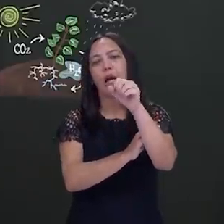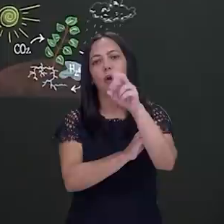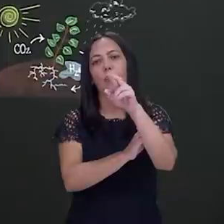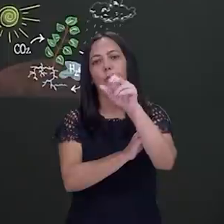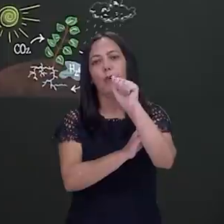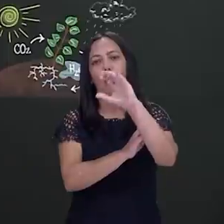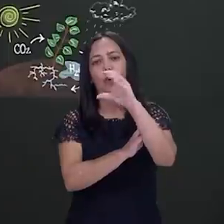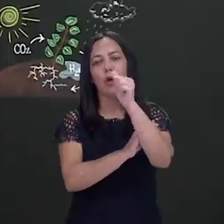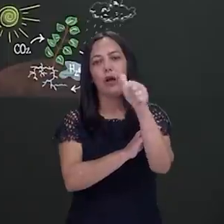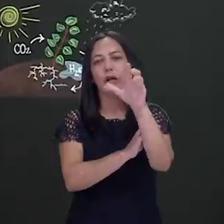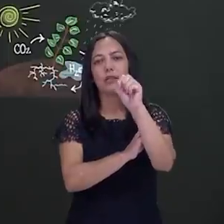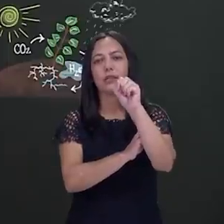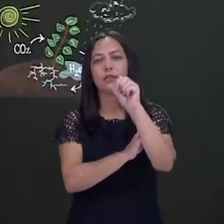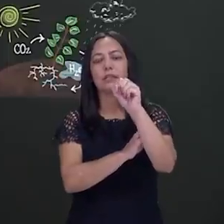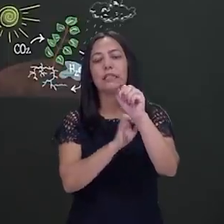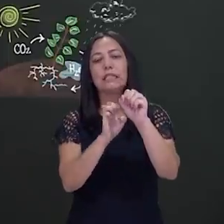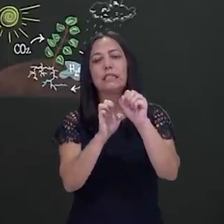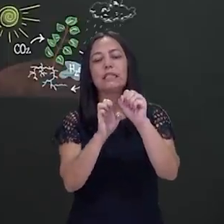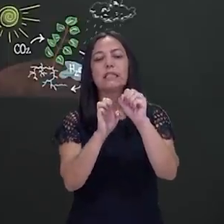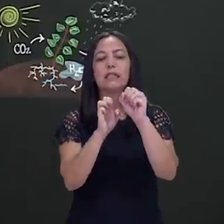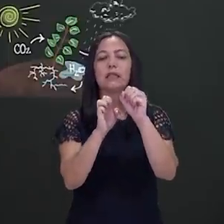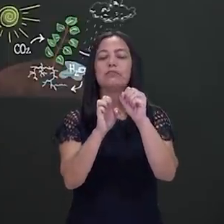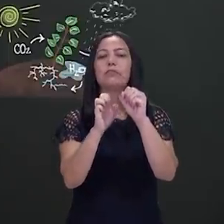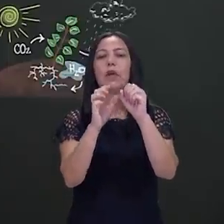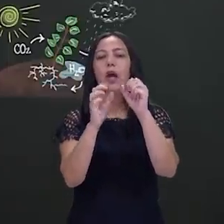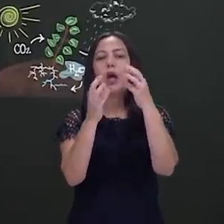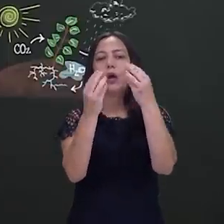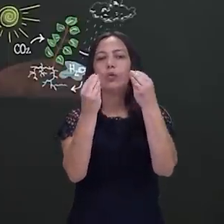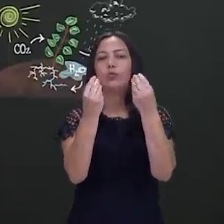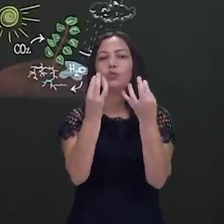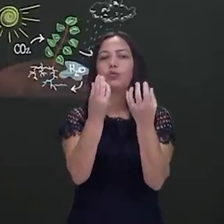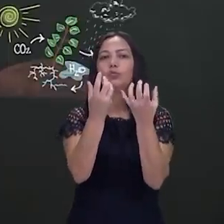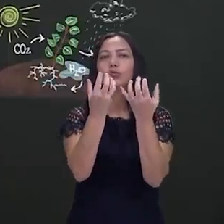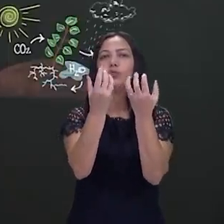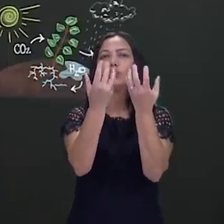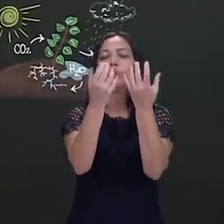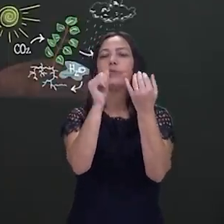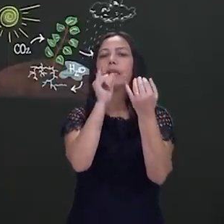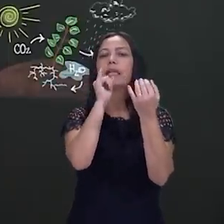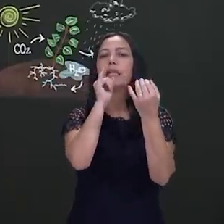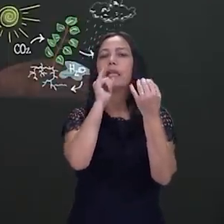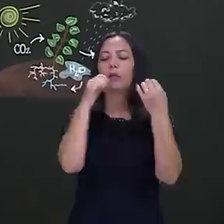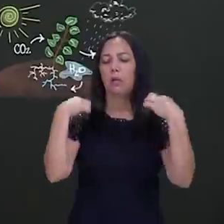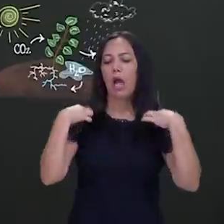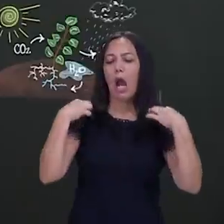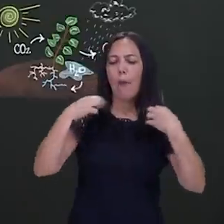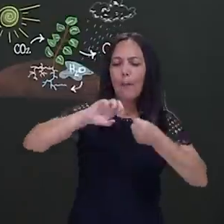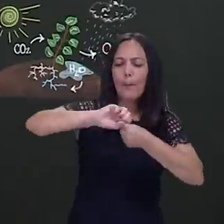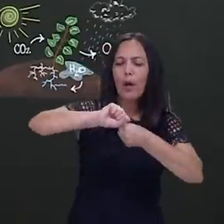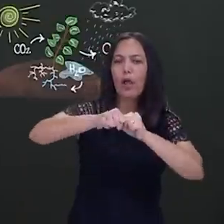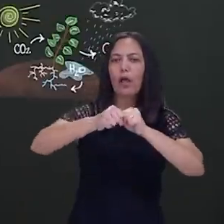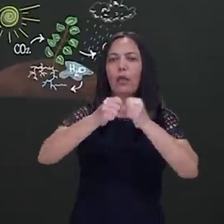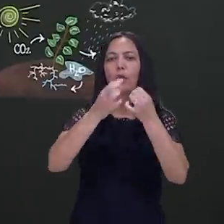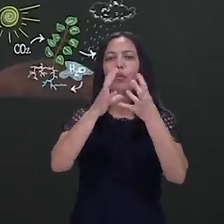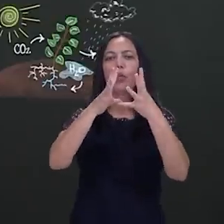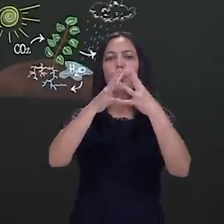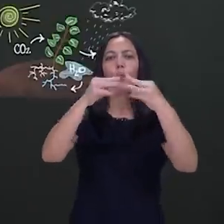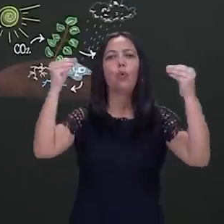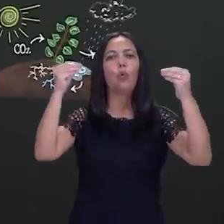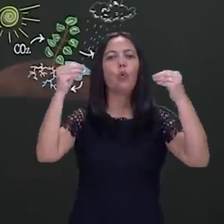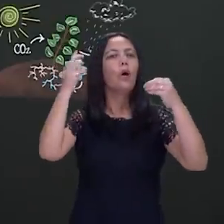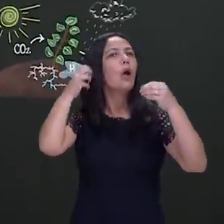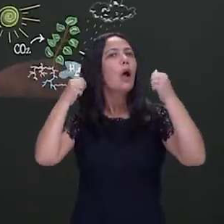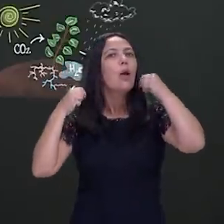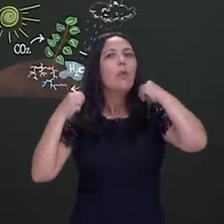chamada. Então, assim, se ela for lenta, eu chamo de evaporação. É uma roupa que seca na corda, é um cabelo molhado, que essa água vai indo embora,